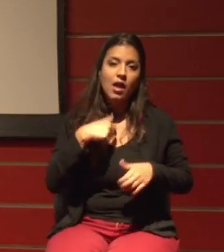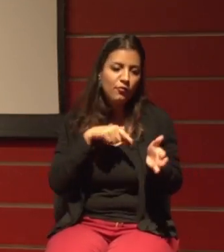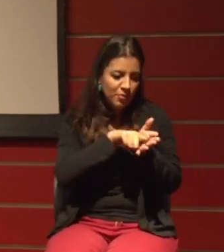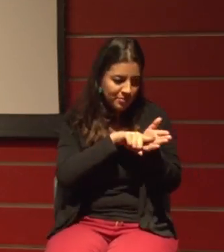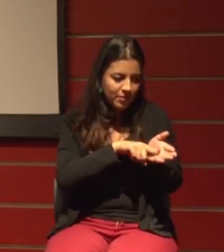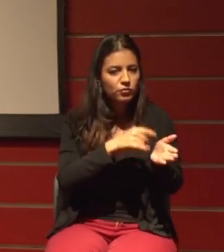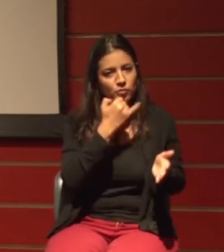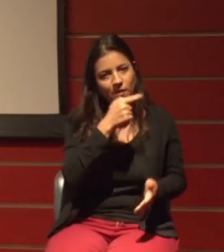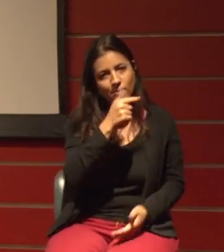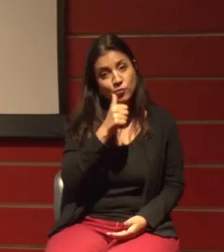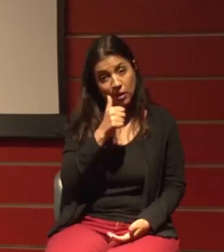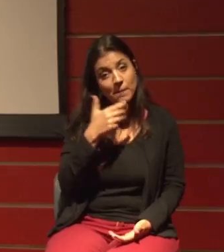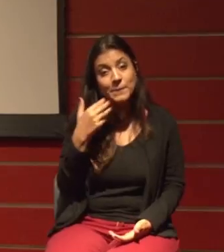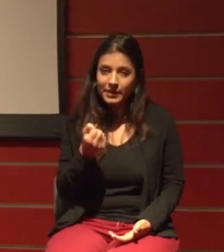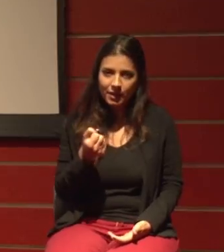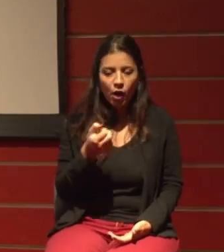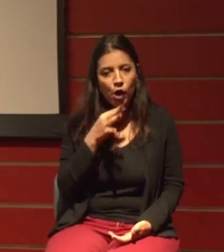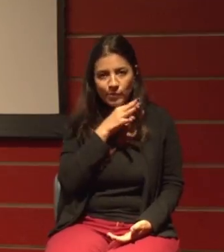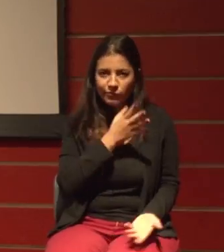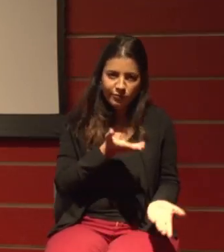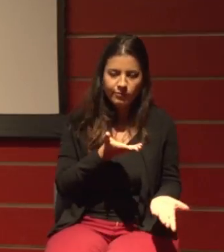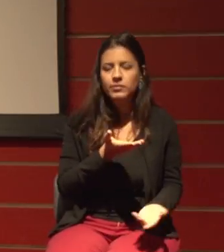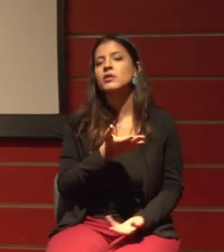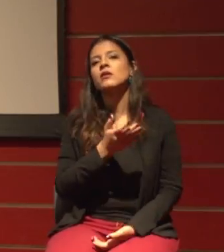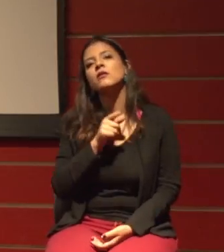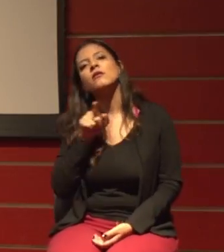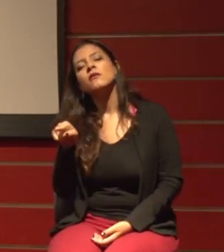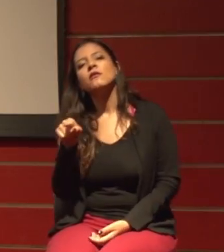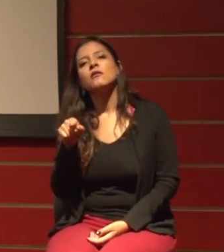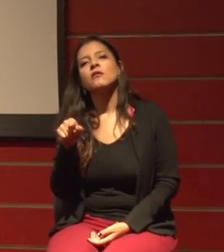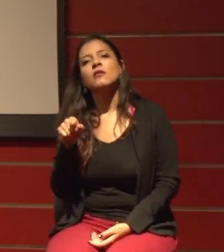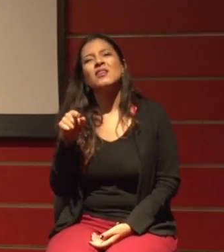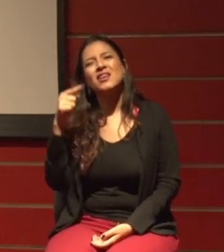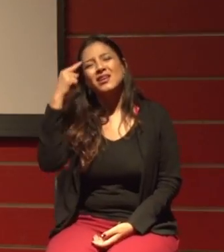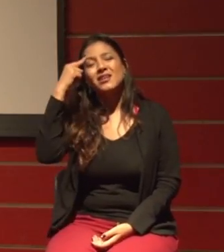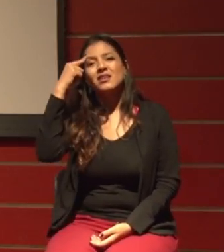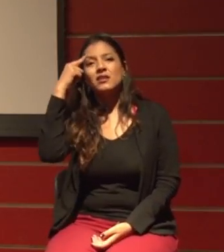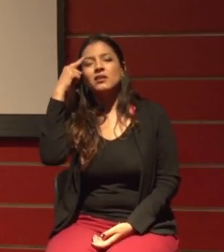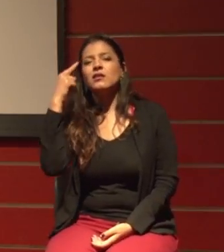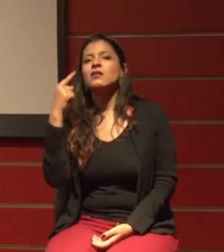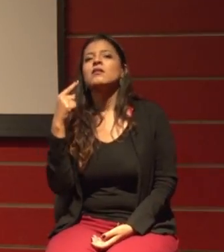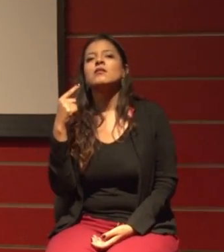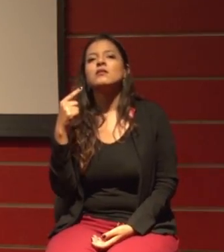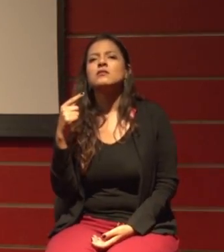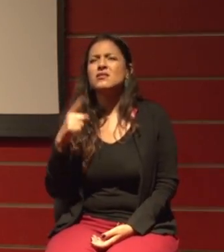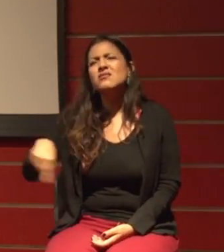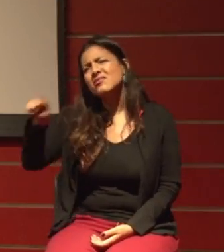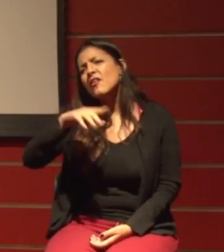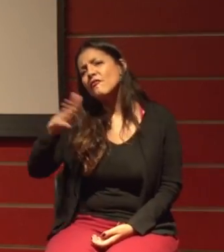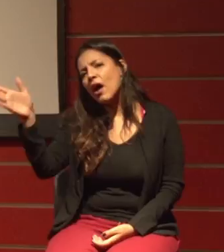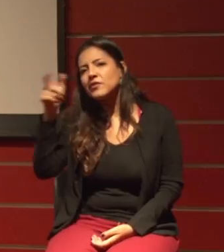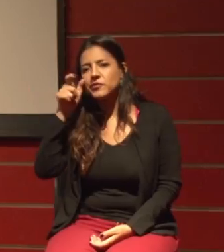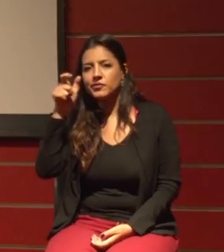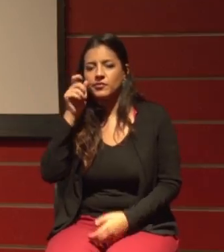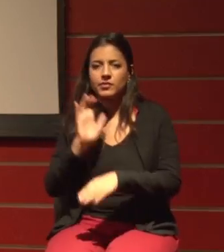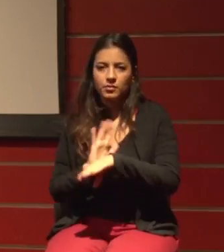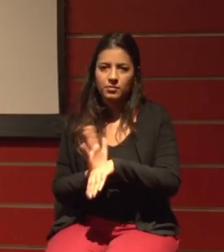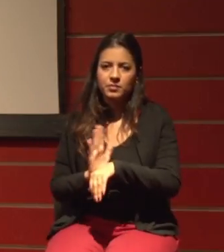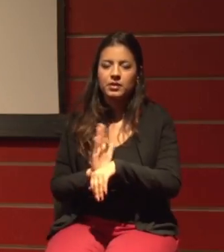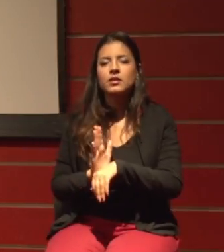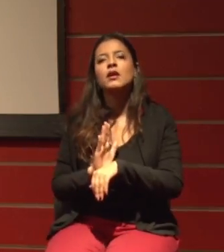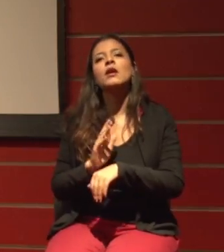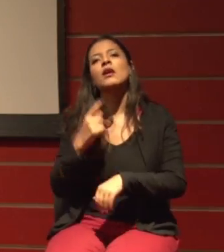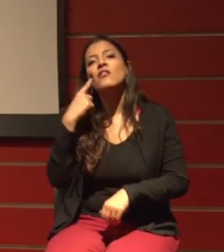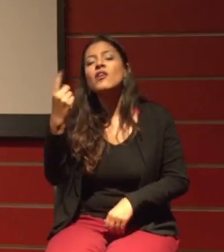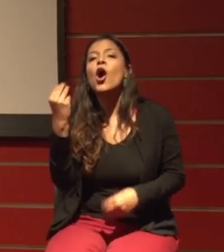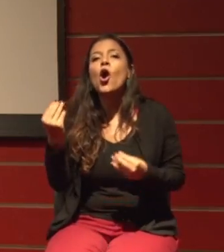é óbvio eh e aí eu fico pensando como é que el o gente quem vão assistir o filme e Vejam